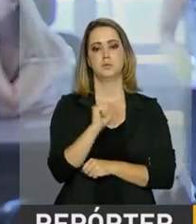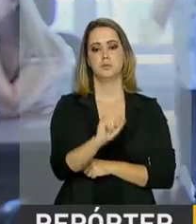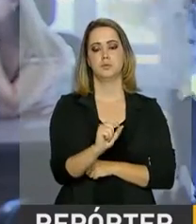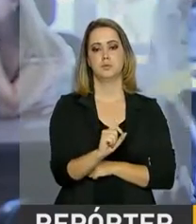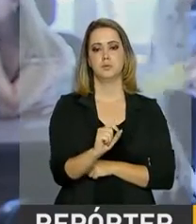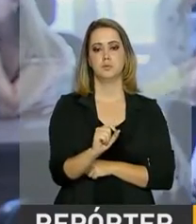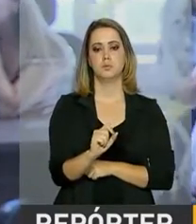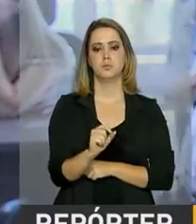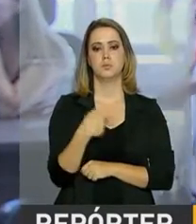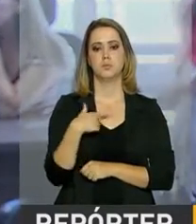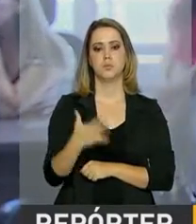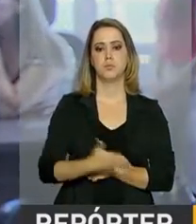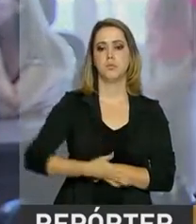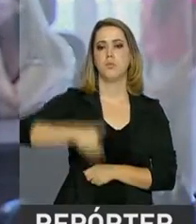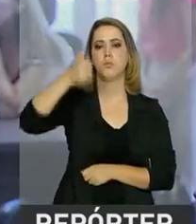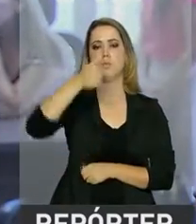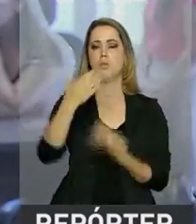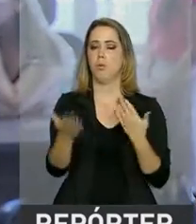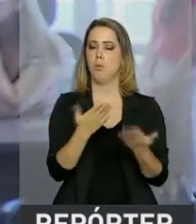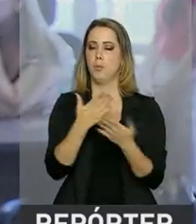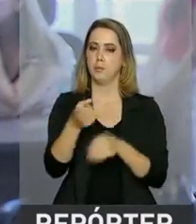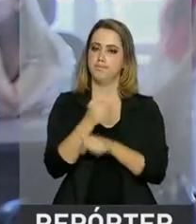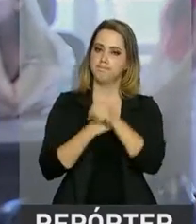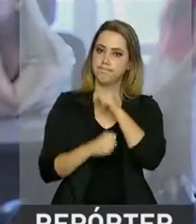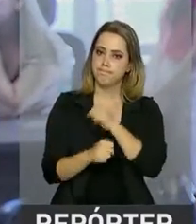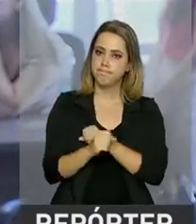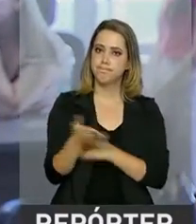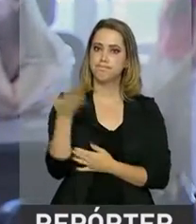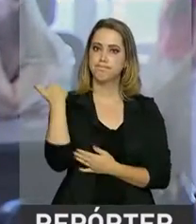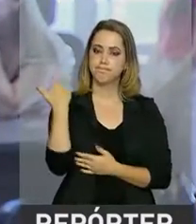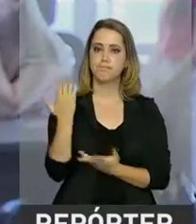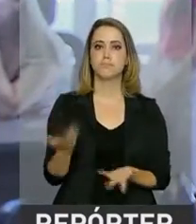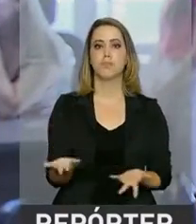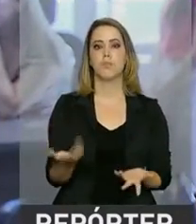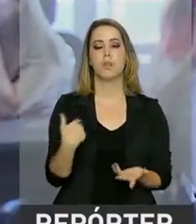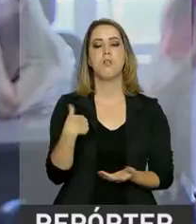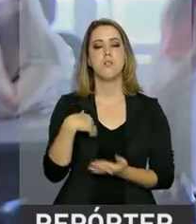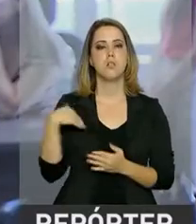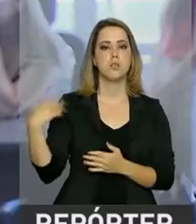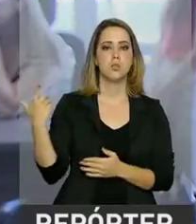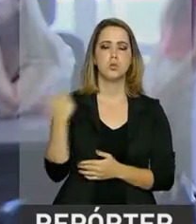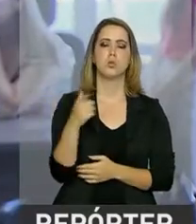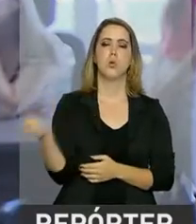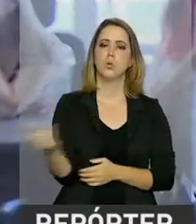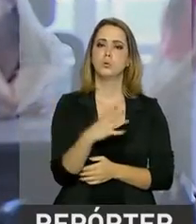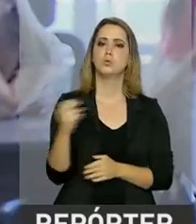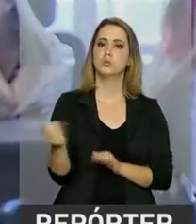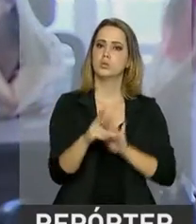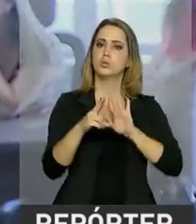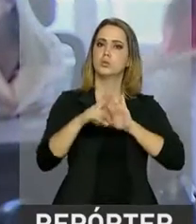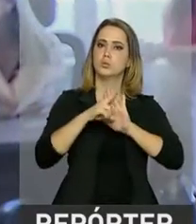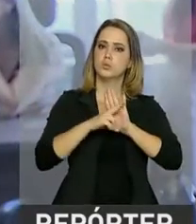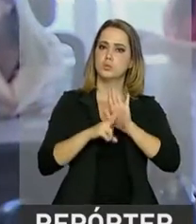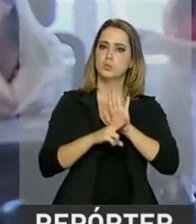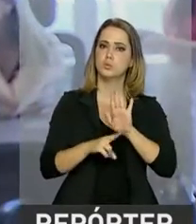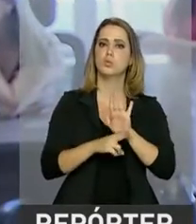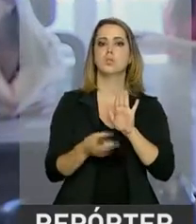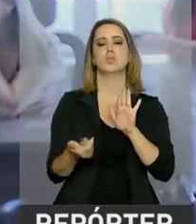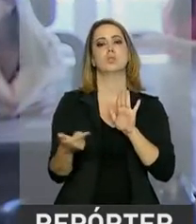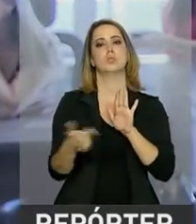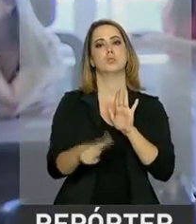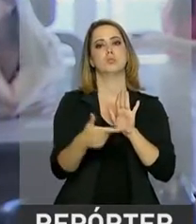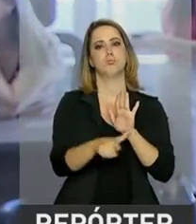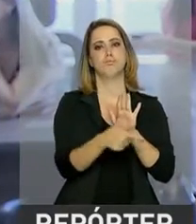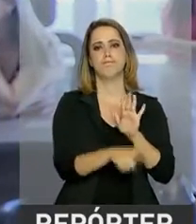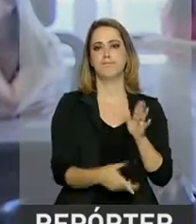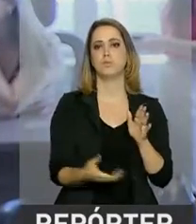uma grande melhoria do que era no passado e mais mudanças serviram está melhorando bastante do que era há muito tempo atrás a